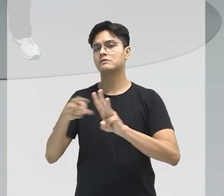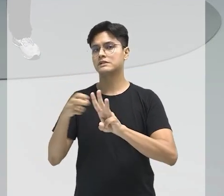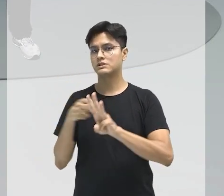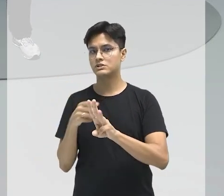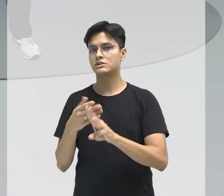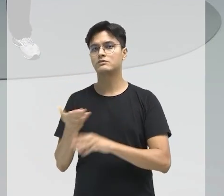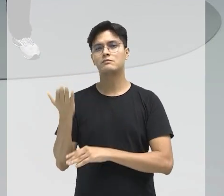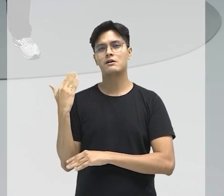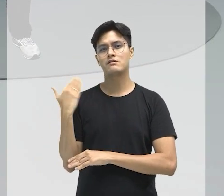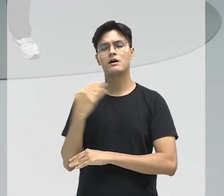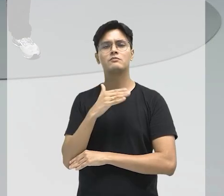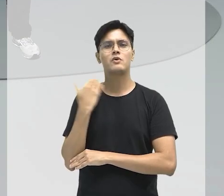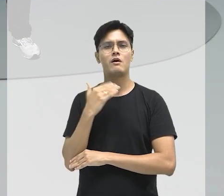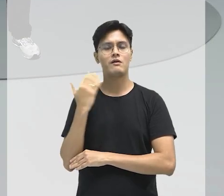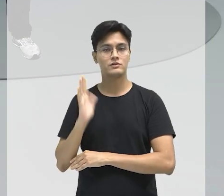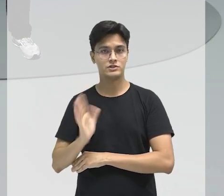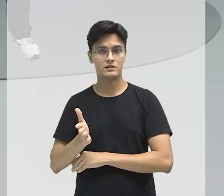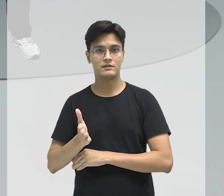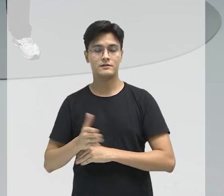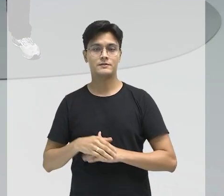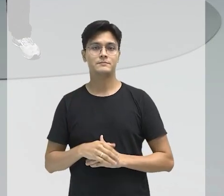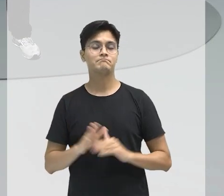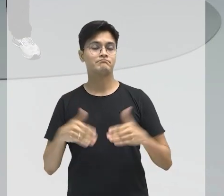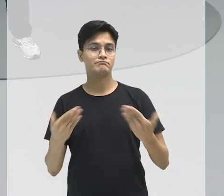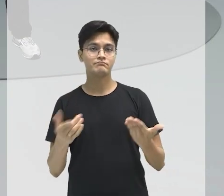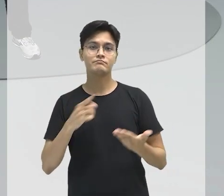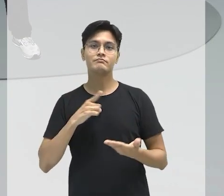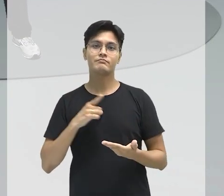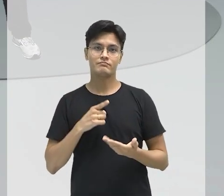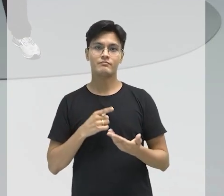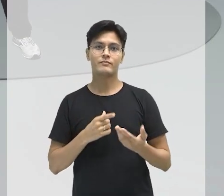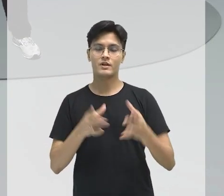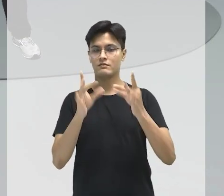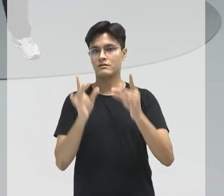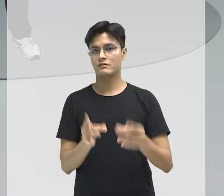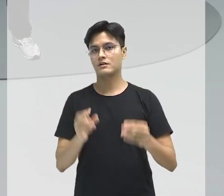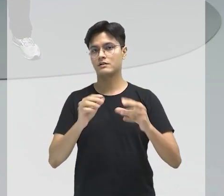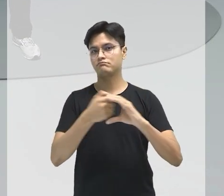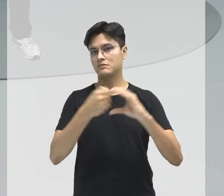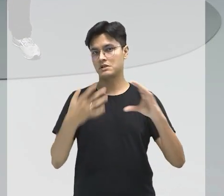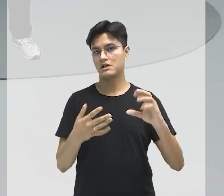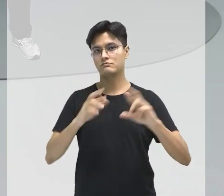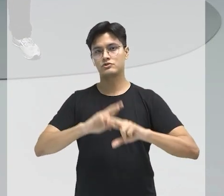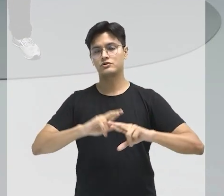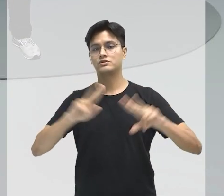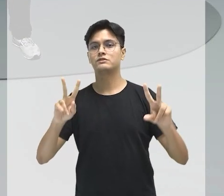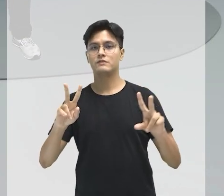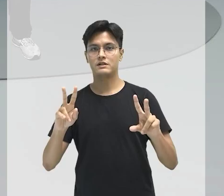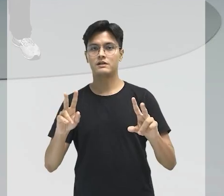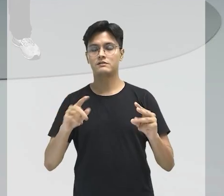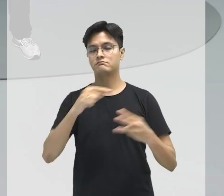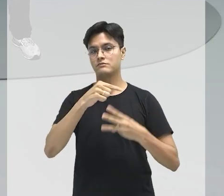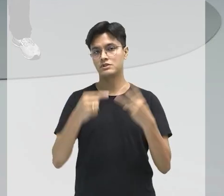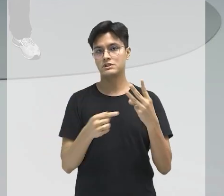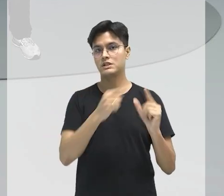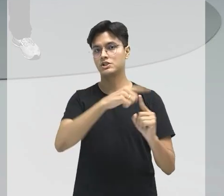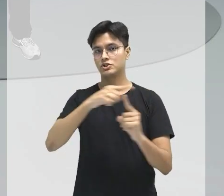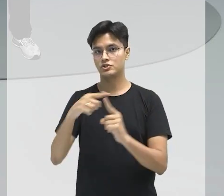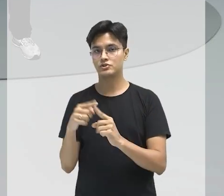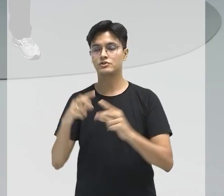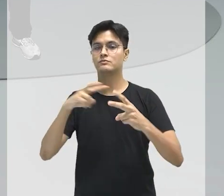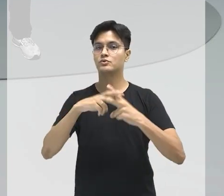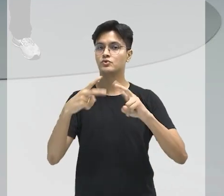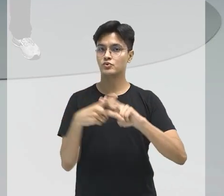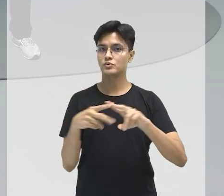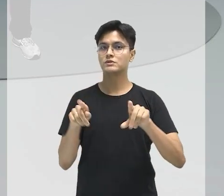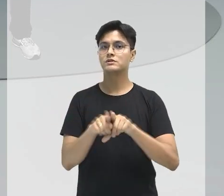Então, essas são as pequenas diferenças que nós conseguimos ver entre o Aipen-Quit e o Adjaçu, né? Já bem